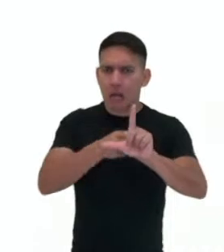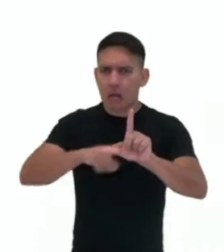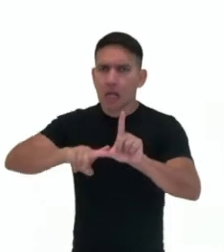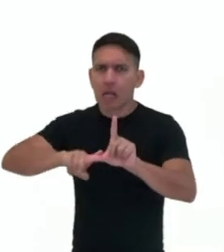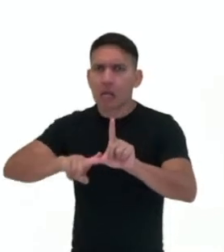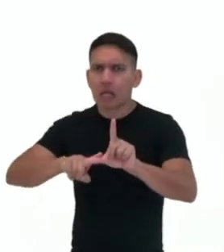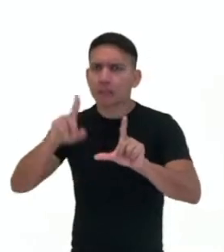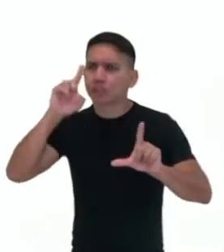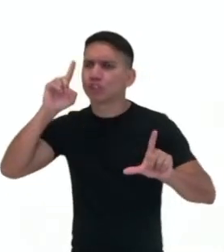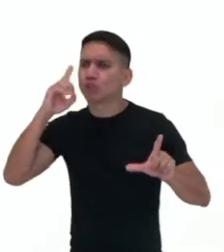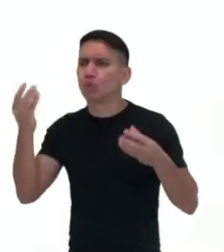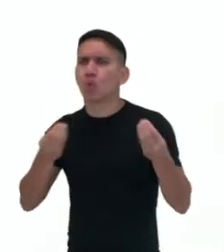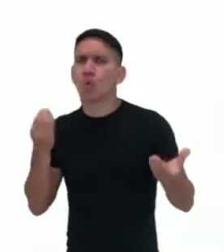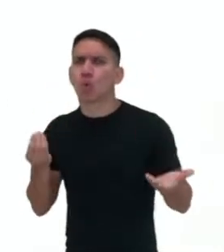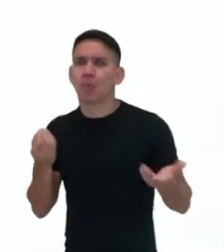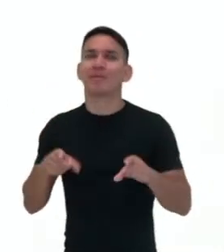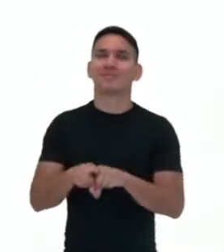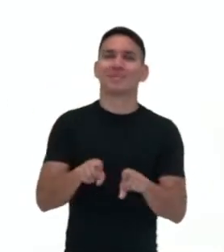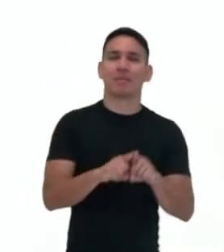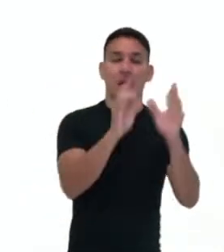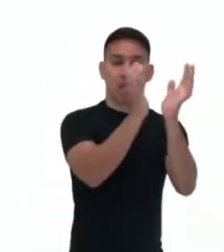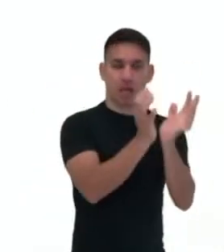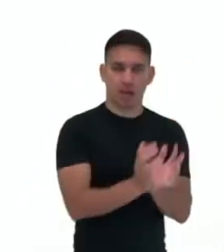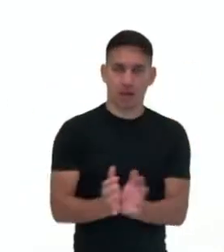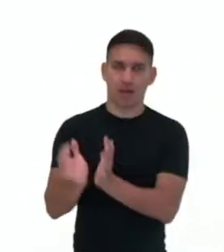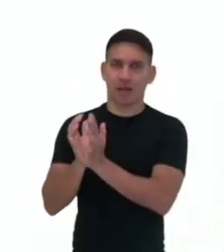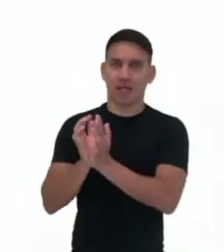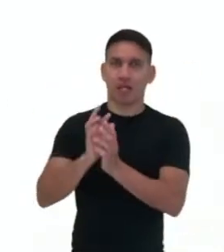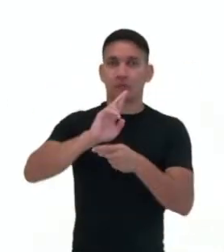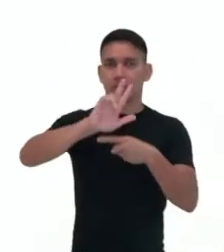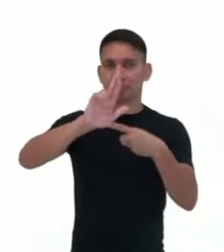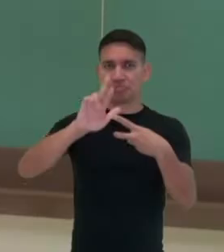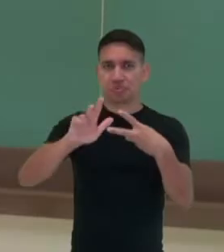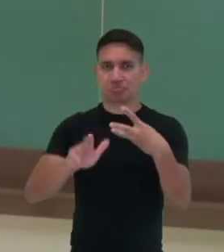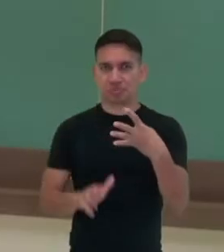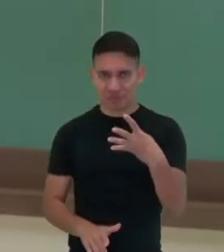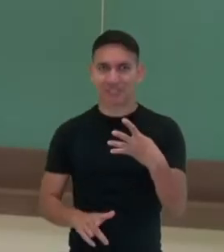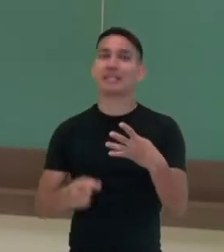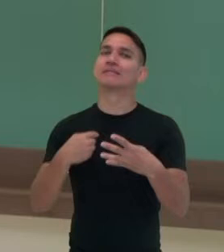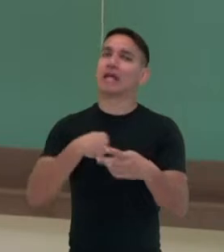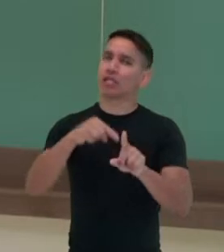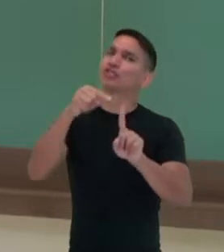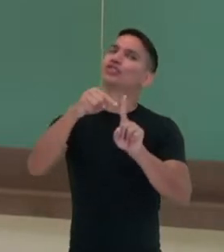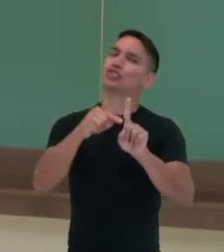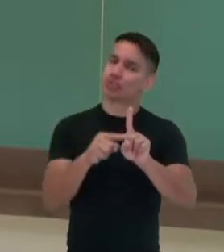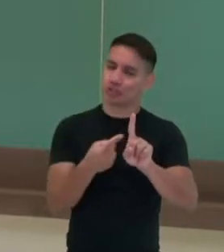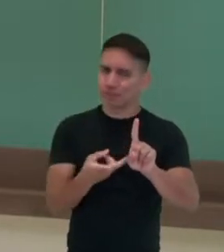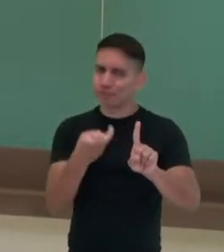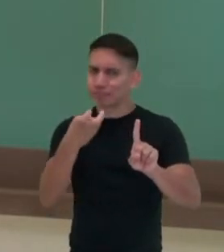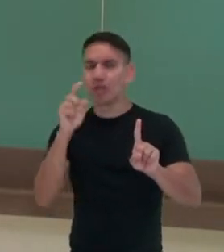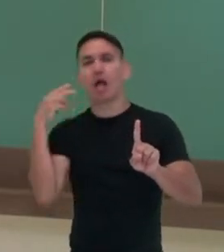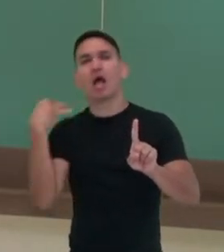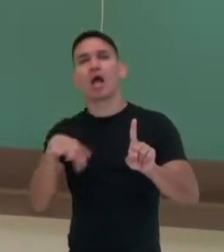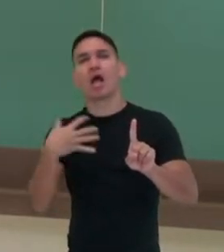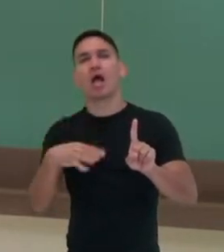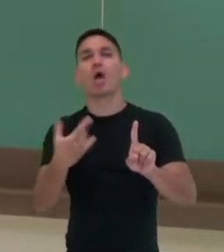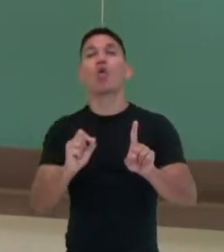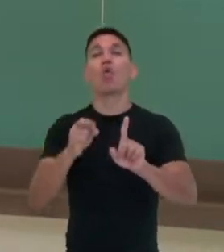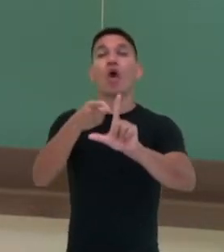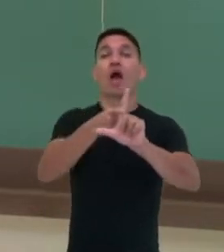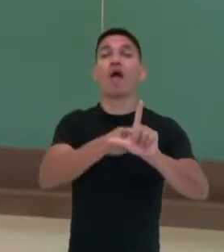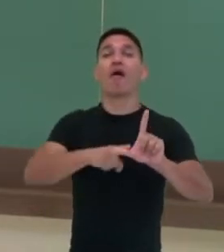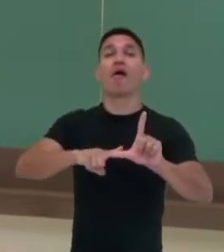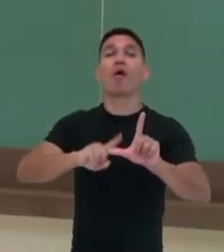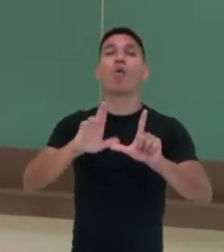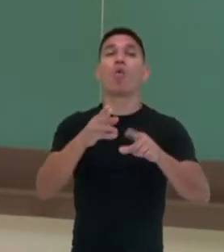também classificar os ângulos em reto, raso, agudo ou obtuso. Isso mesmo, os ângulos ele tem algumas classificações em relação